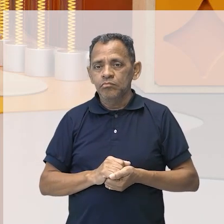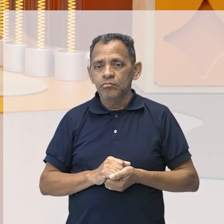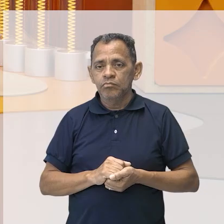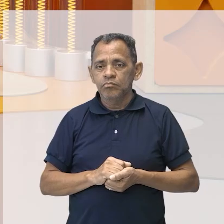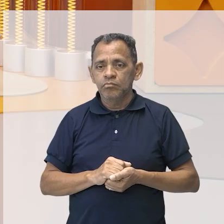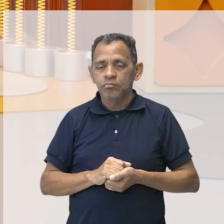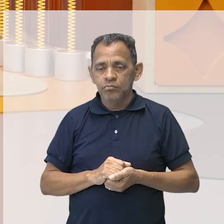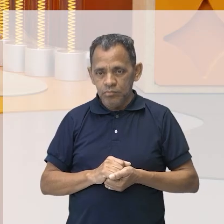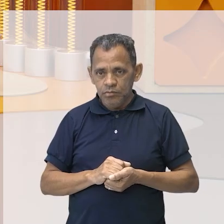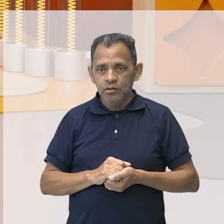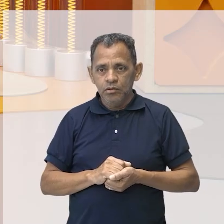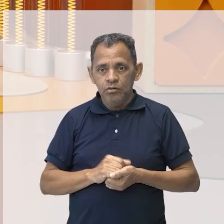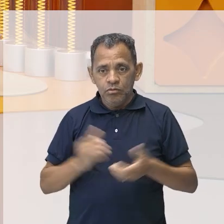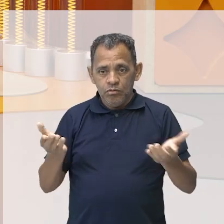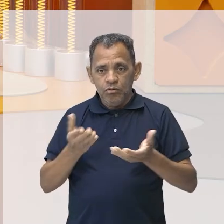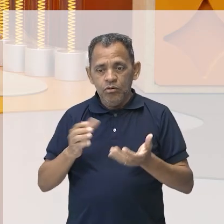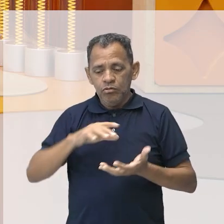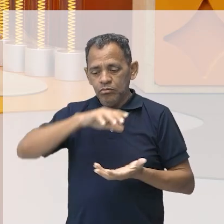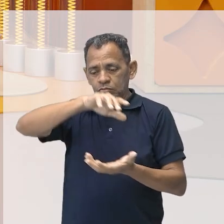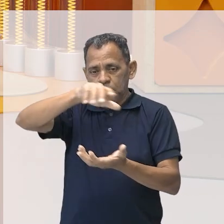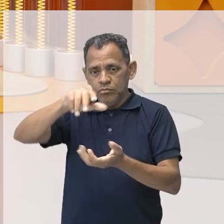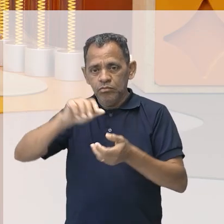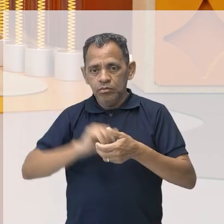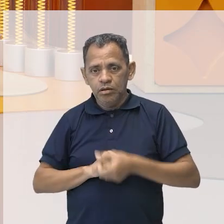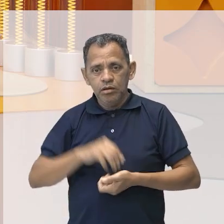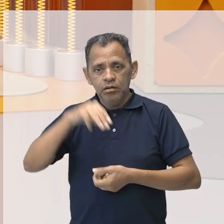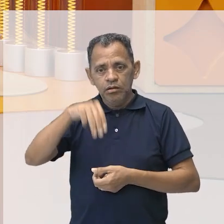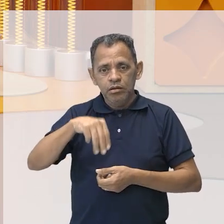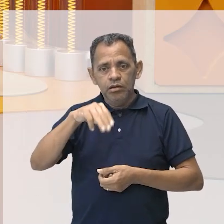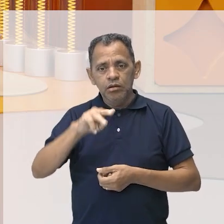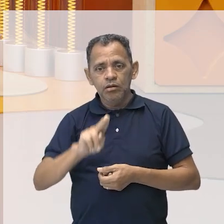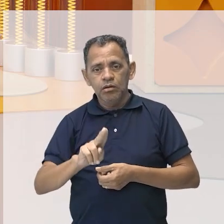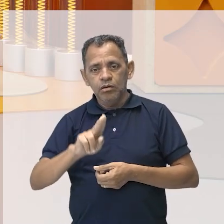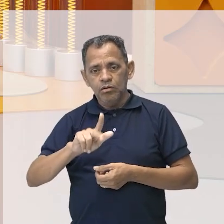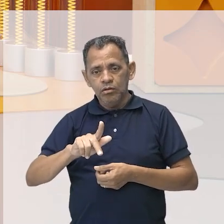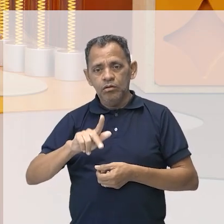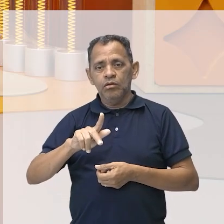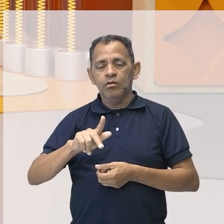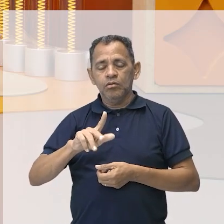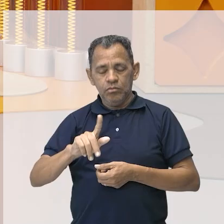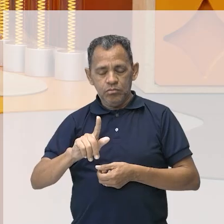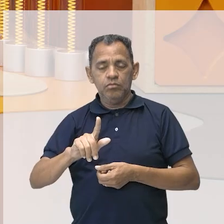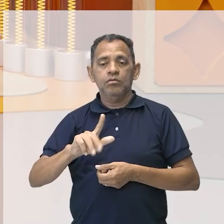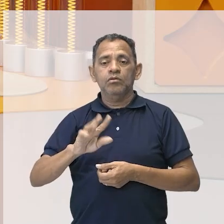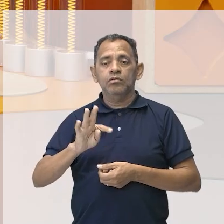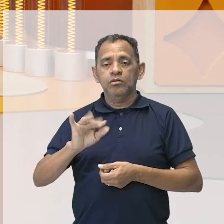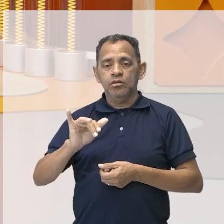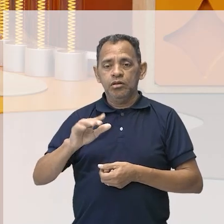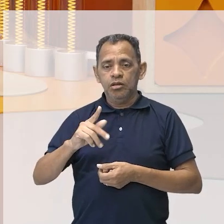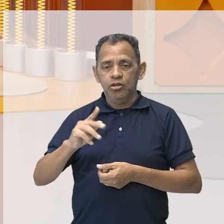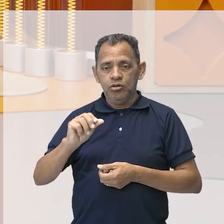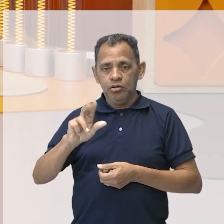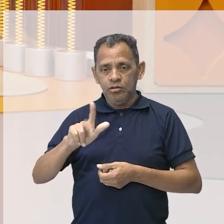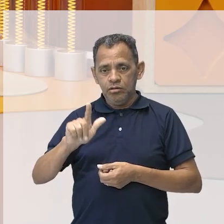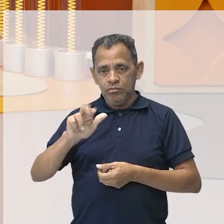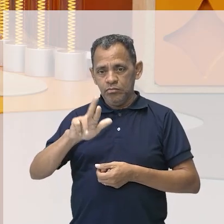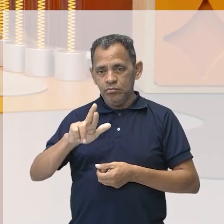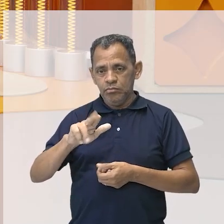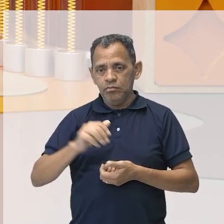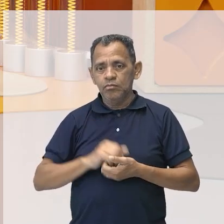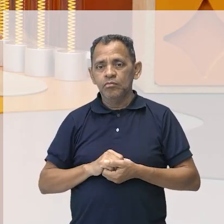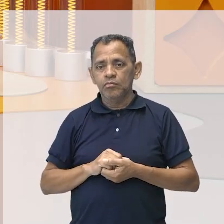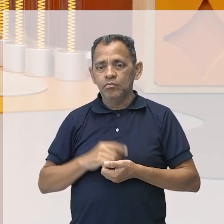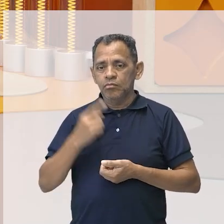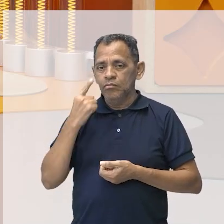mundo multipolar. Esse mundo multipolar, a gente já pode analisar através desse globo